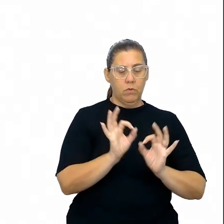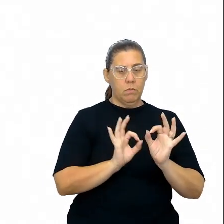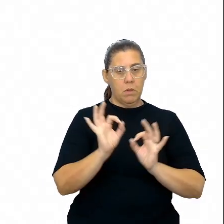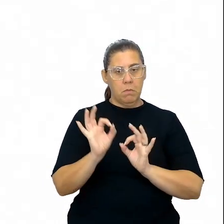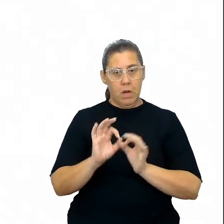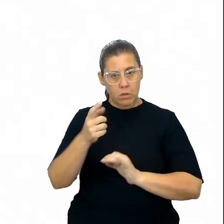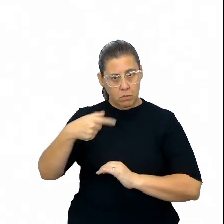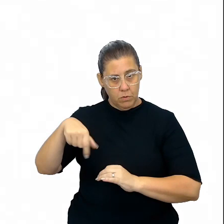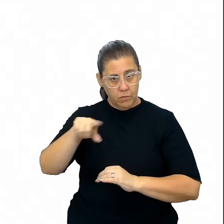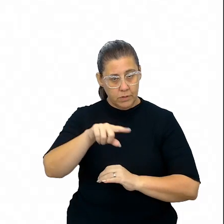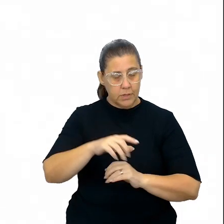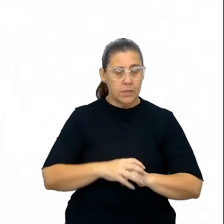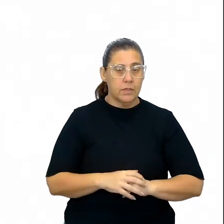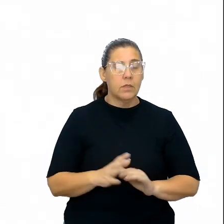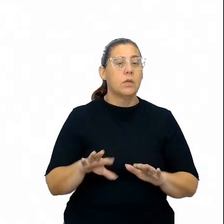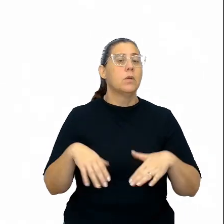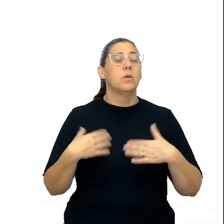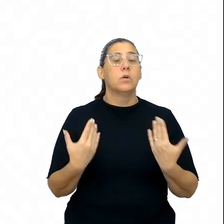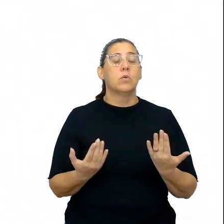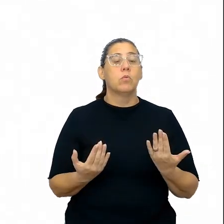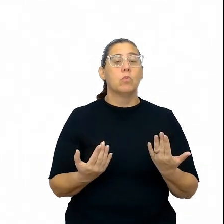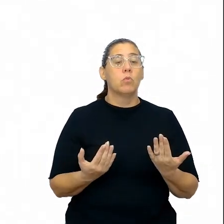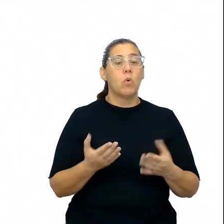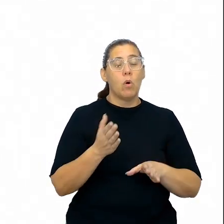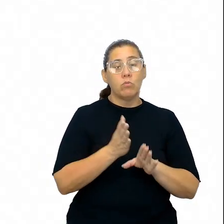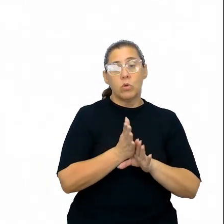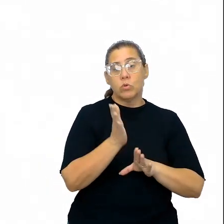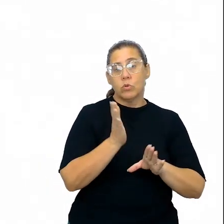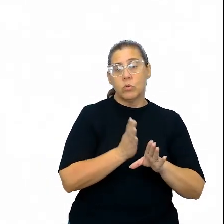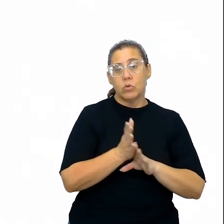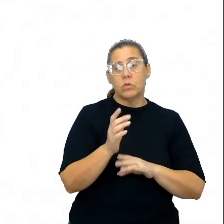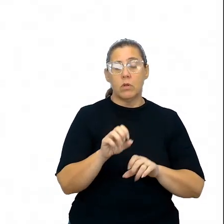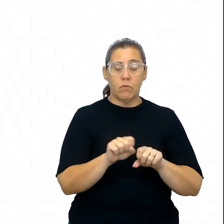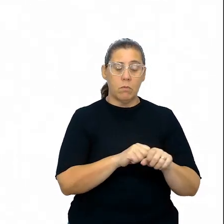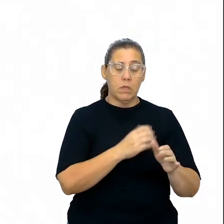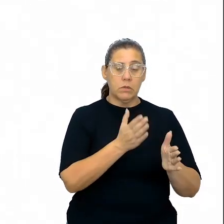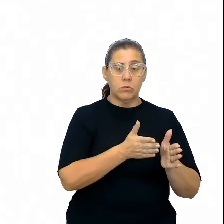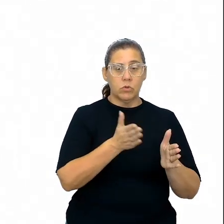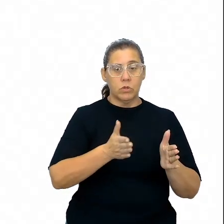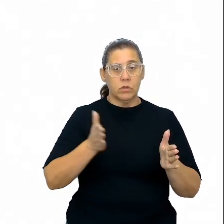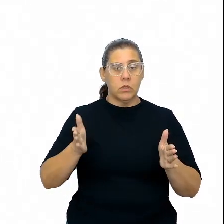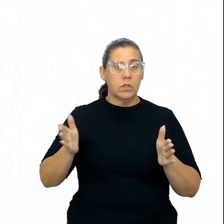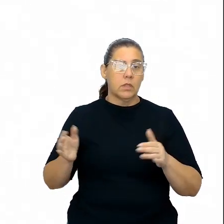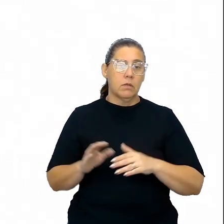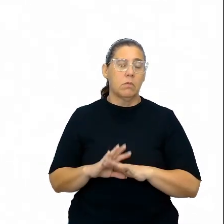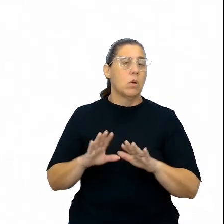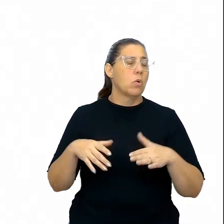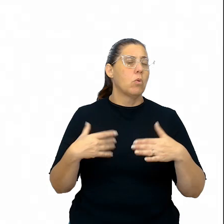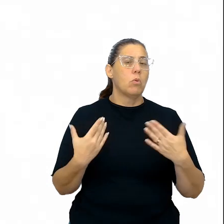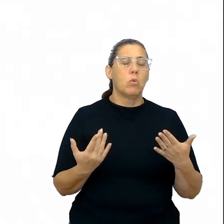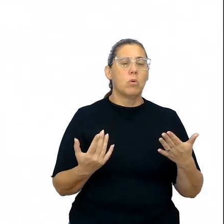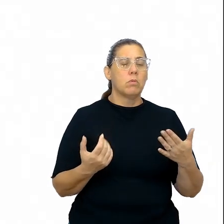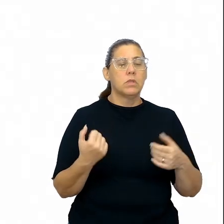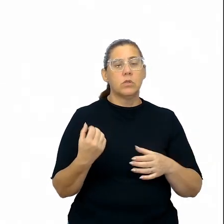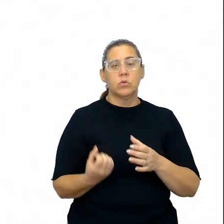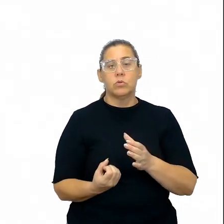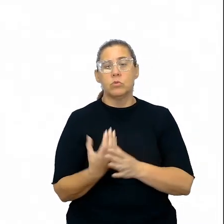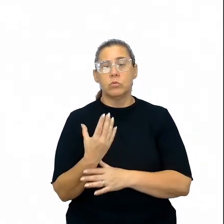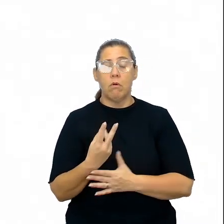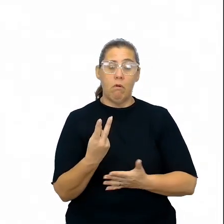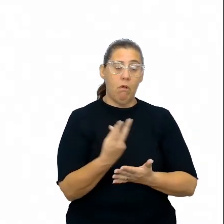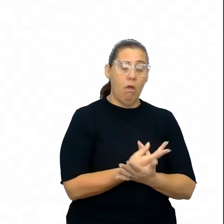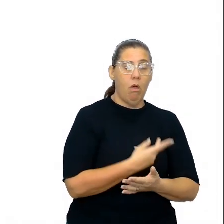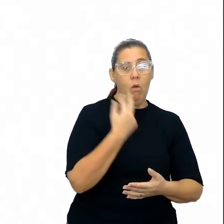por vocês, quais são as recomendações na formação de etapa. Então, quais são os registros que devem aparecer? Os erros